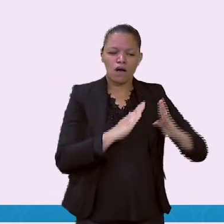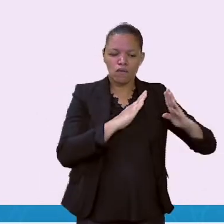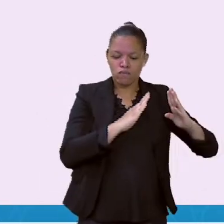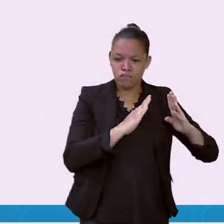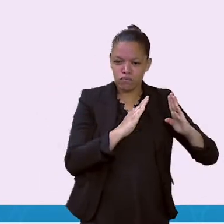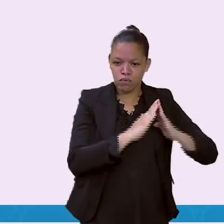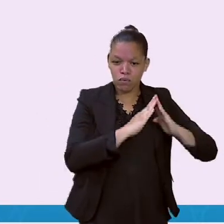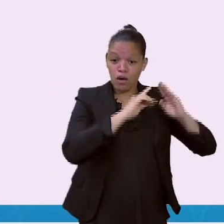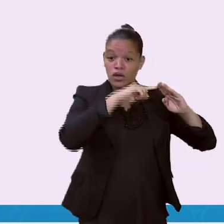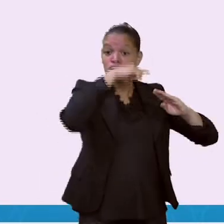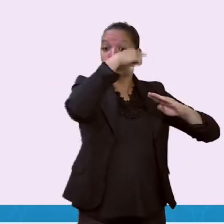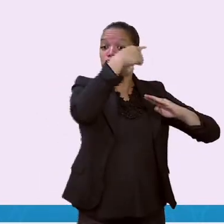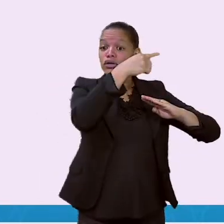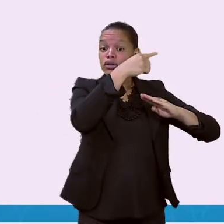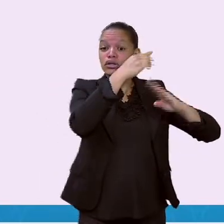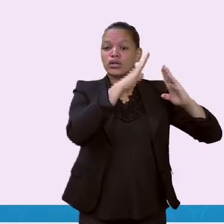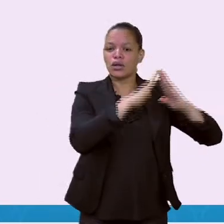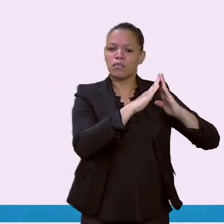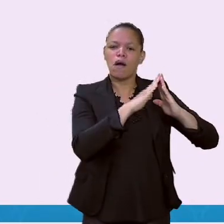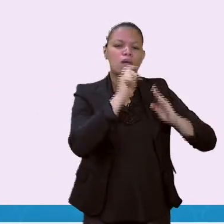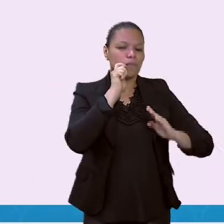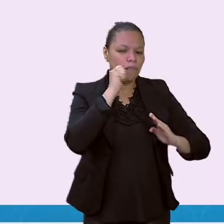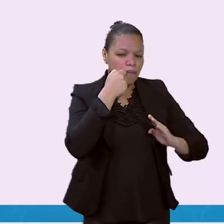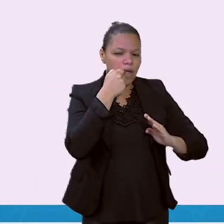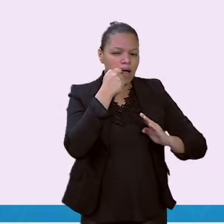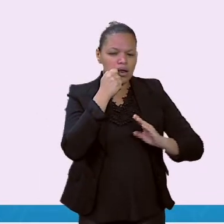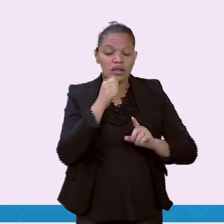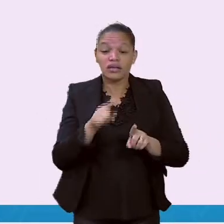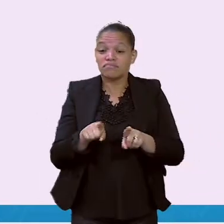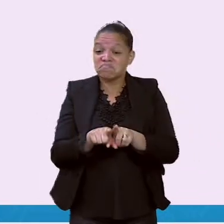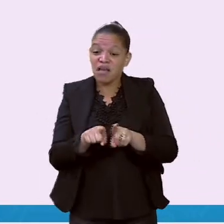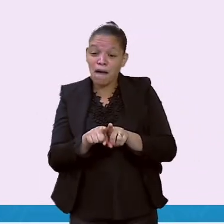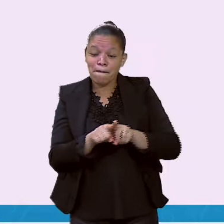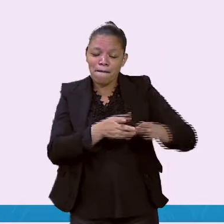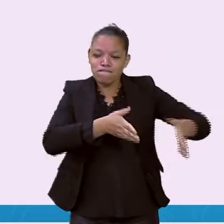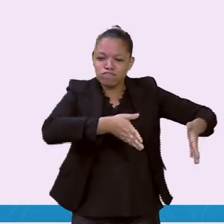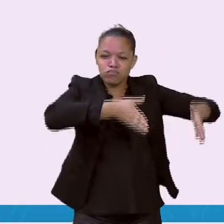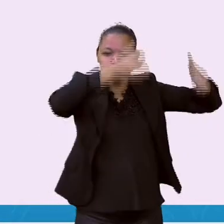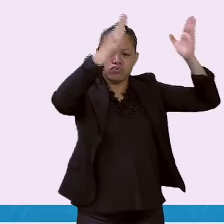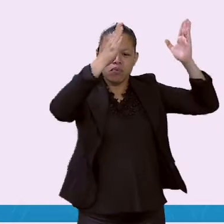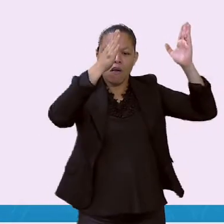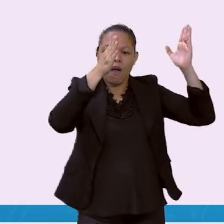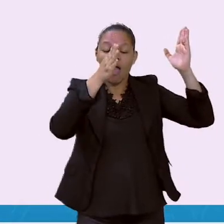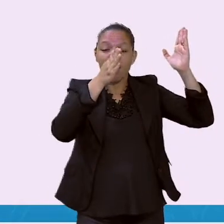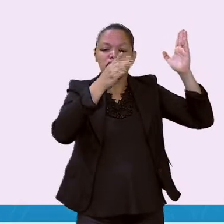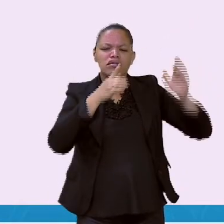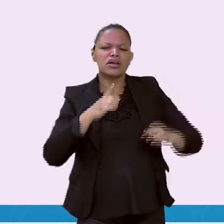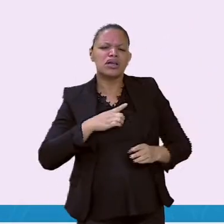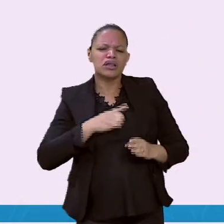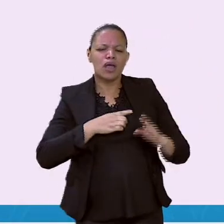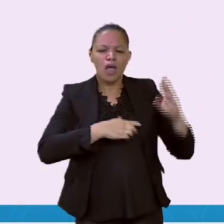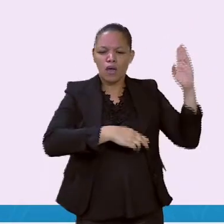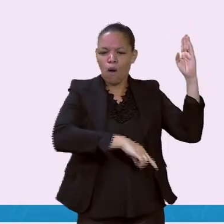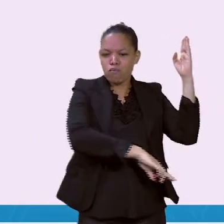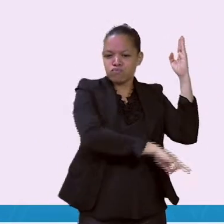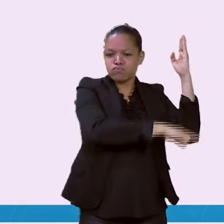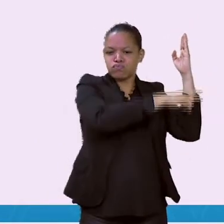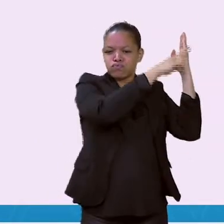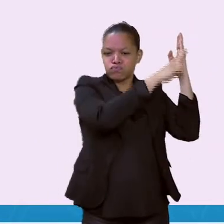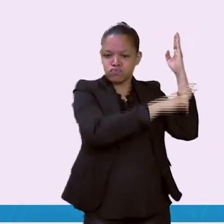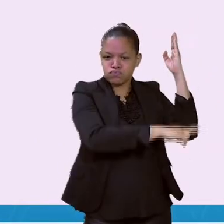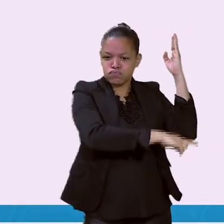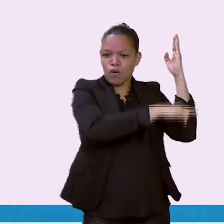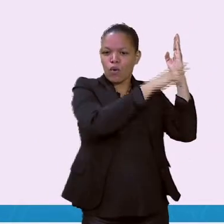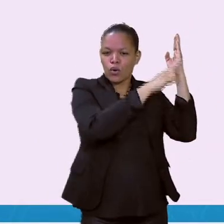e tem até elevador. Tem casas que ficam bem juntos da calçada e outras que ficam lá